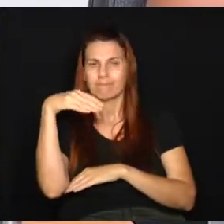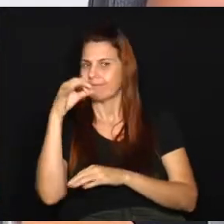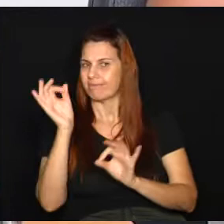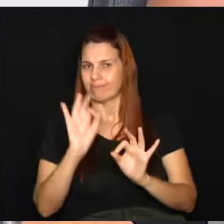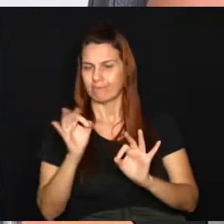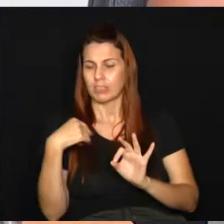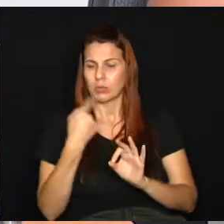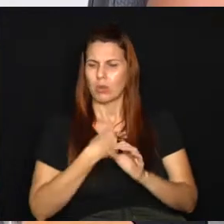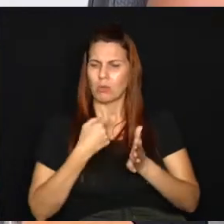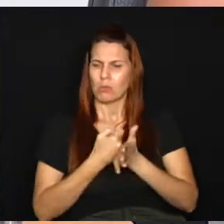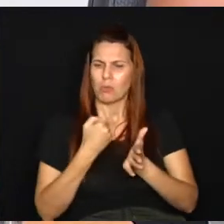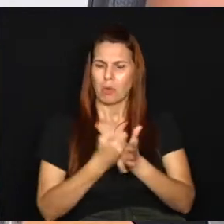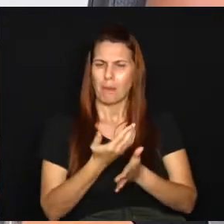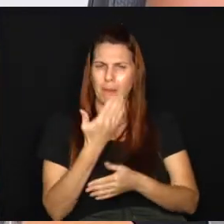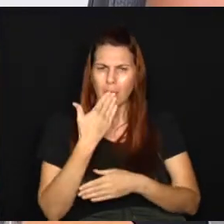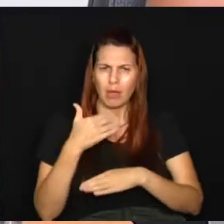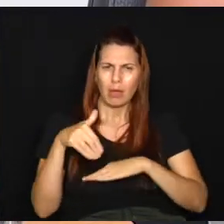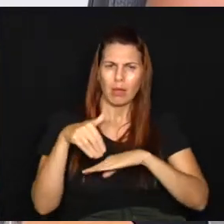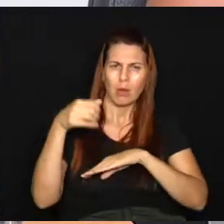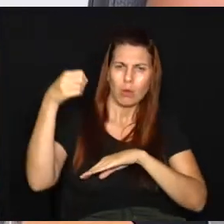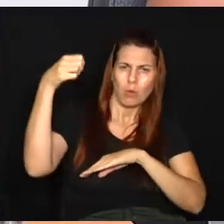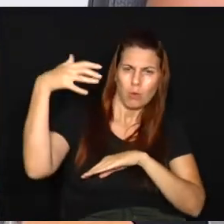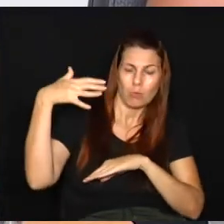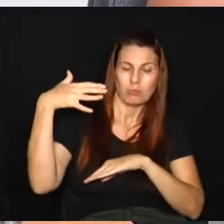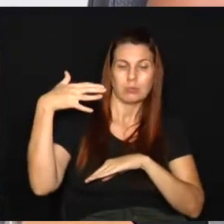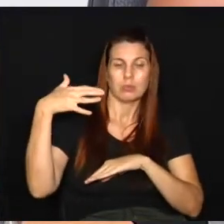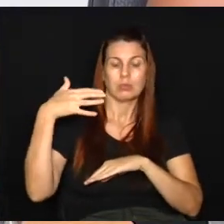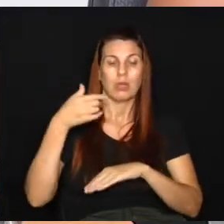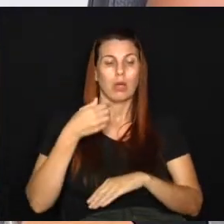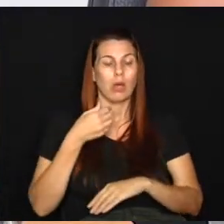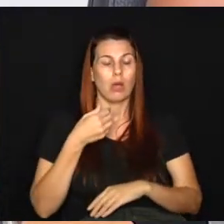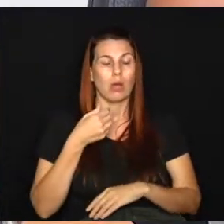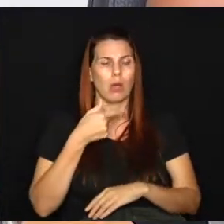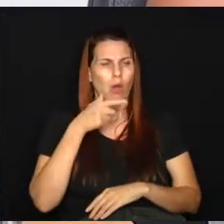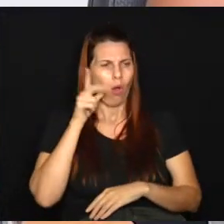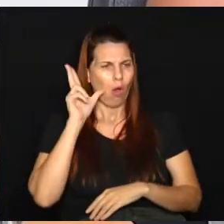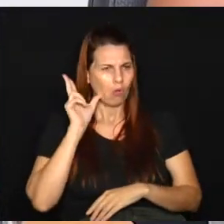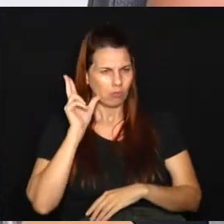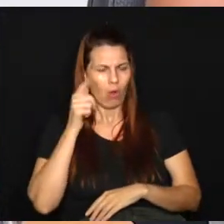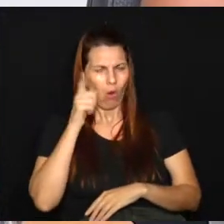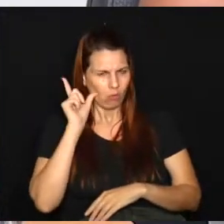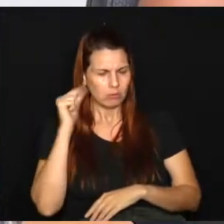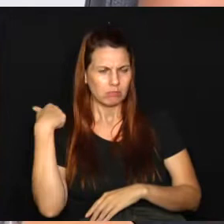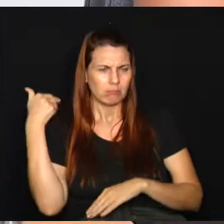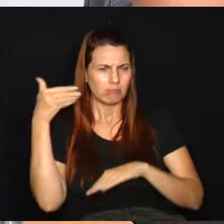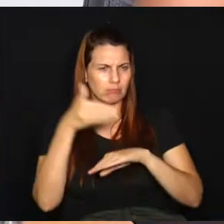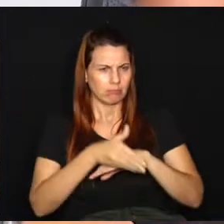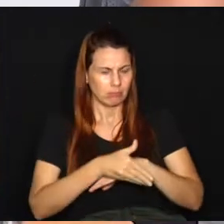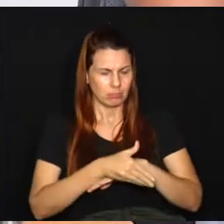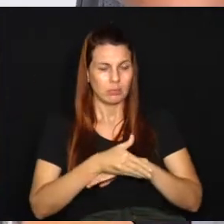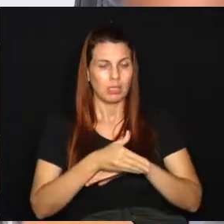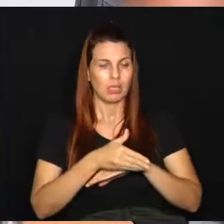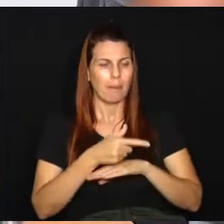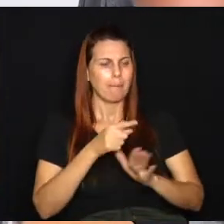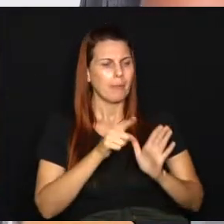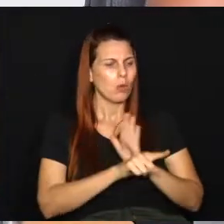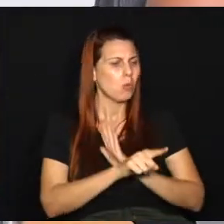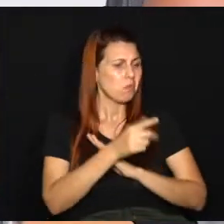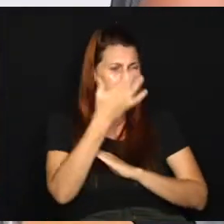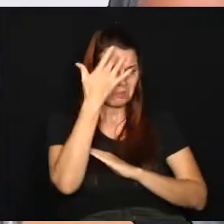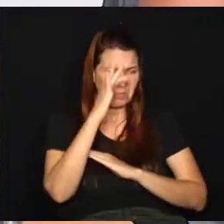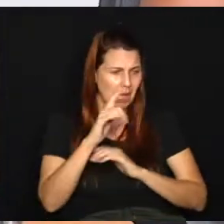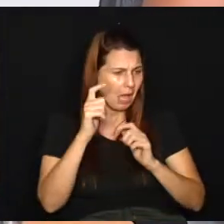isso há muito tempo. Ontem a gente esteve na Coab e falaram que não sabe por que não tem luz, que já foi